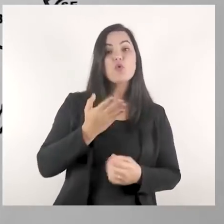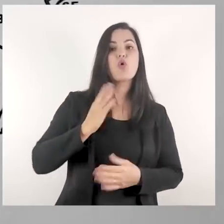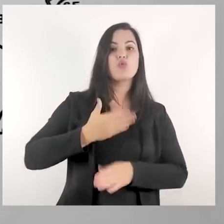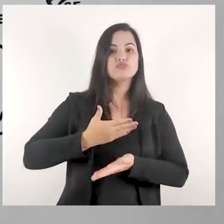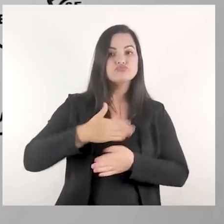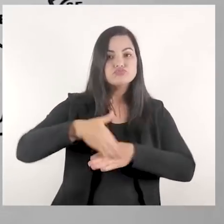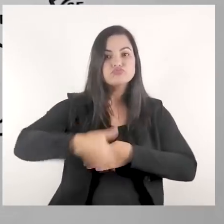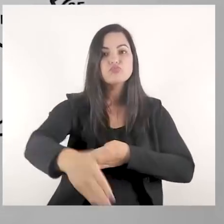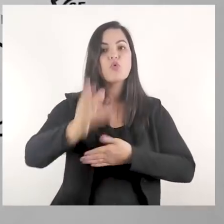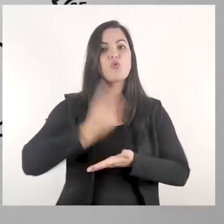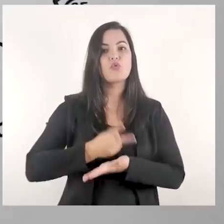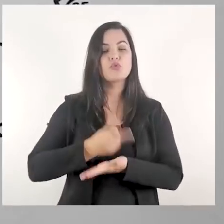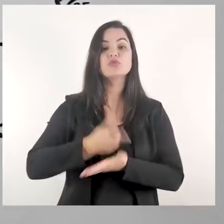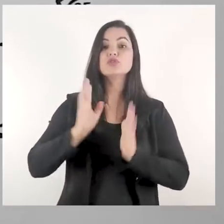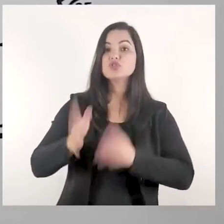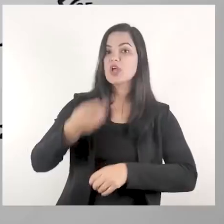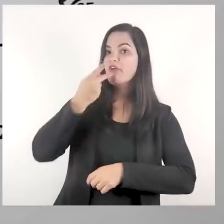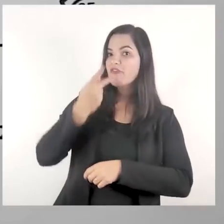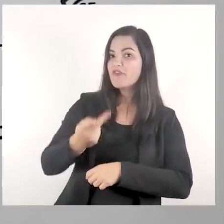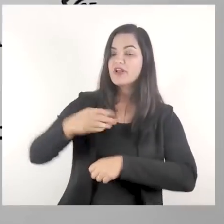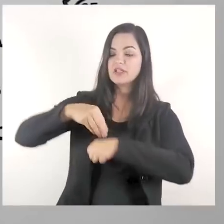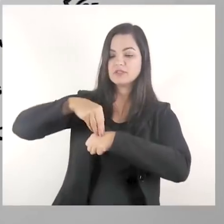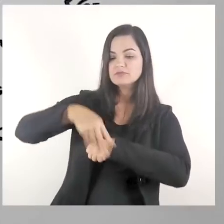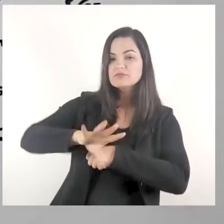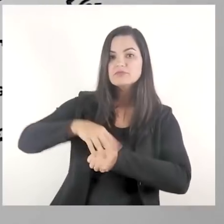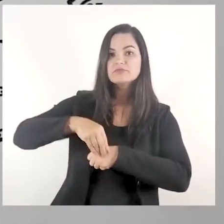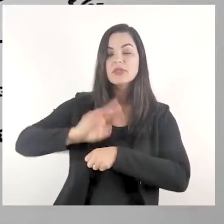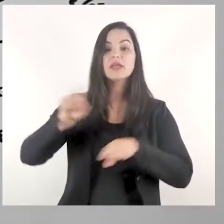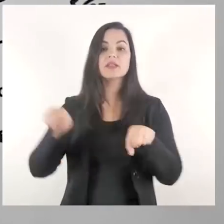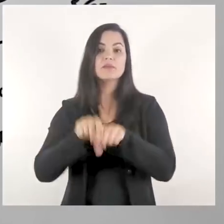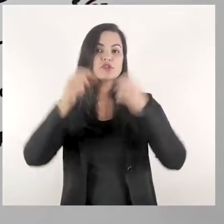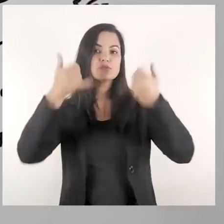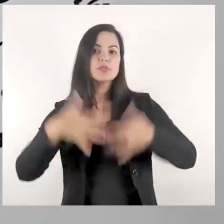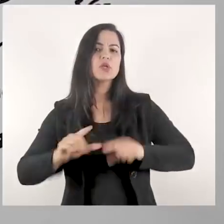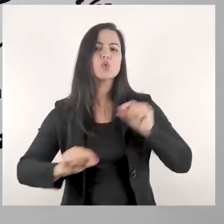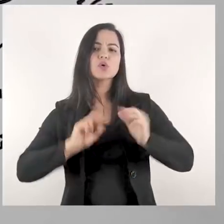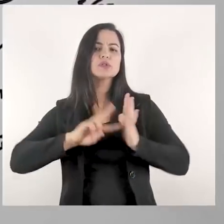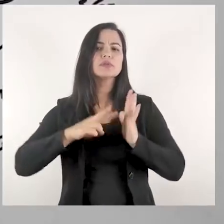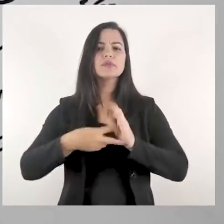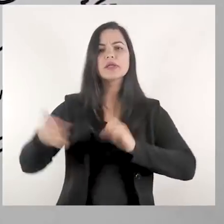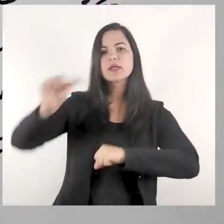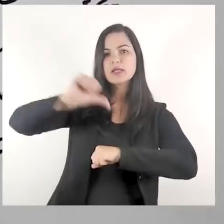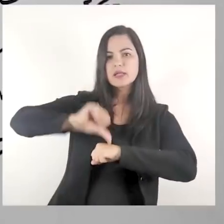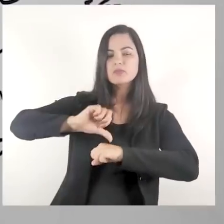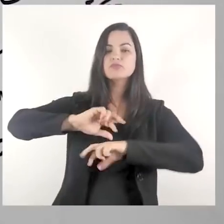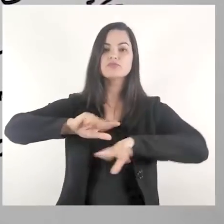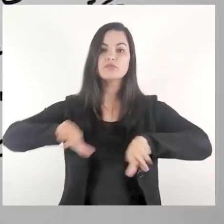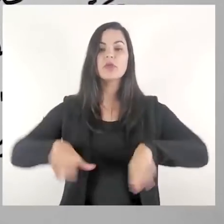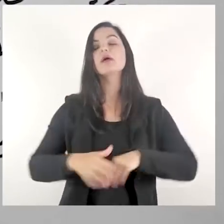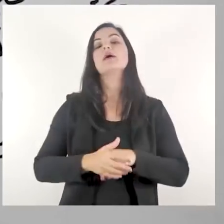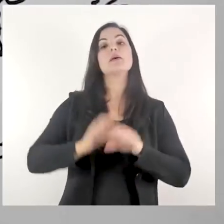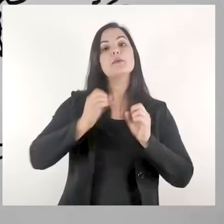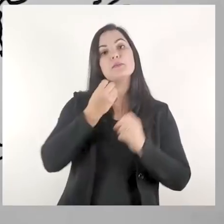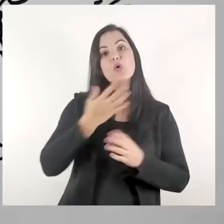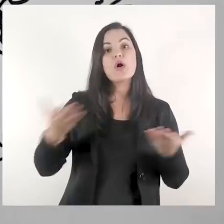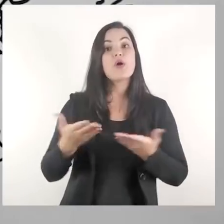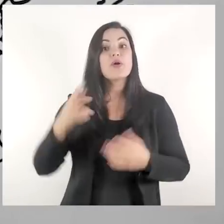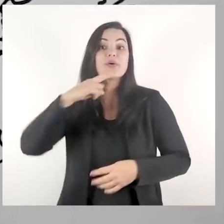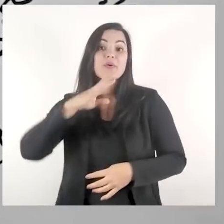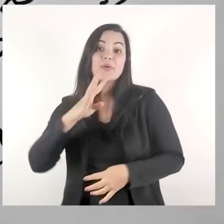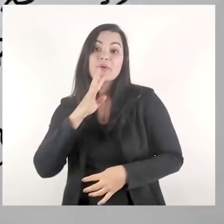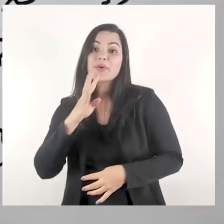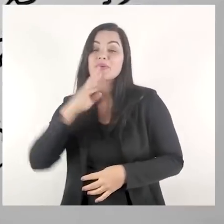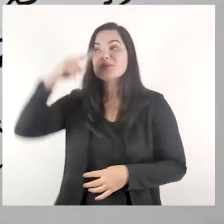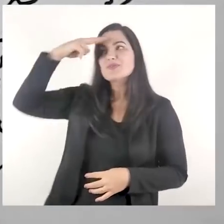algumas dicas do que vai acontecer nos desafios de hoje. Só que agora vamos conhecer um pouquinho da história, né, dessa